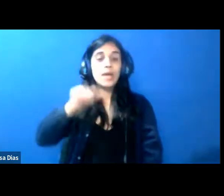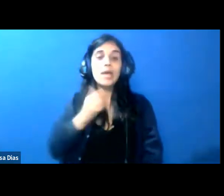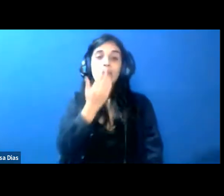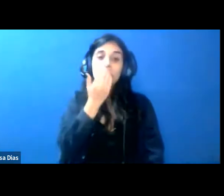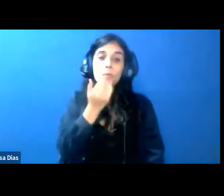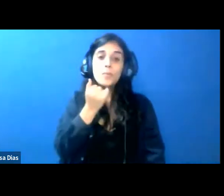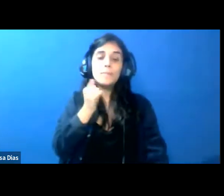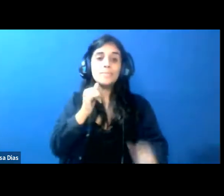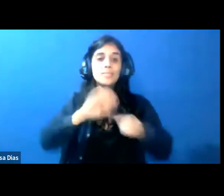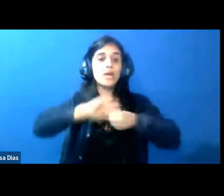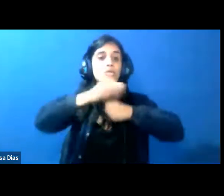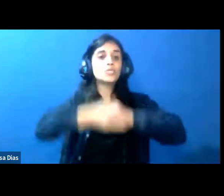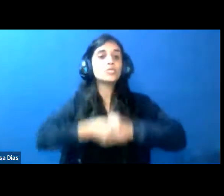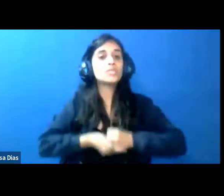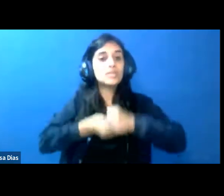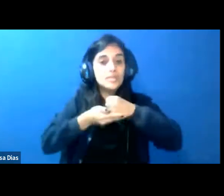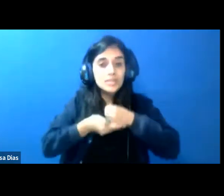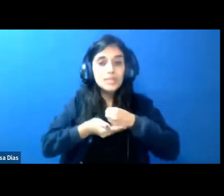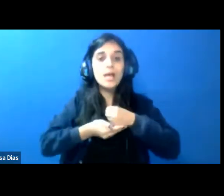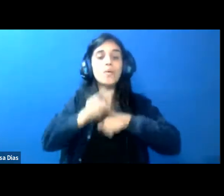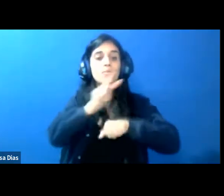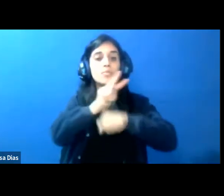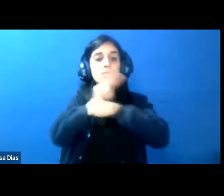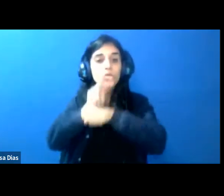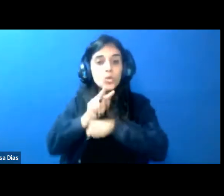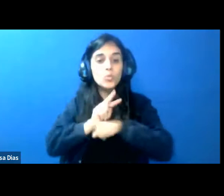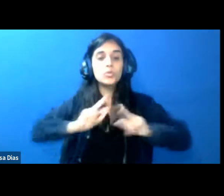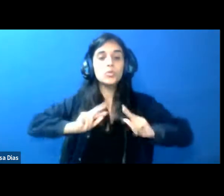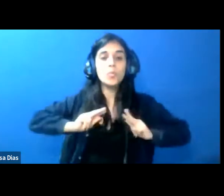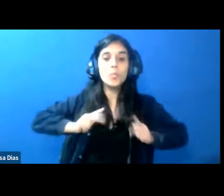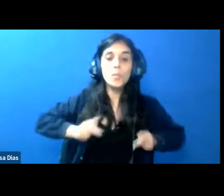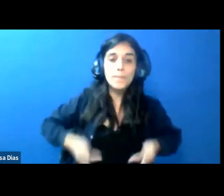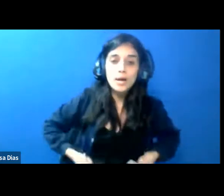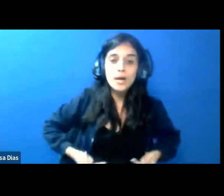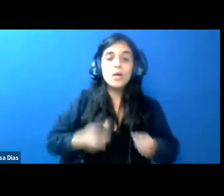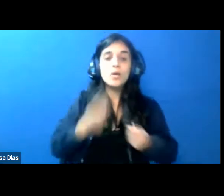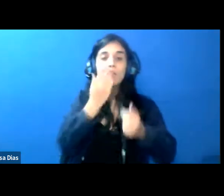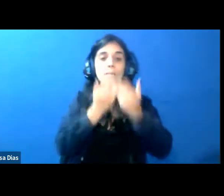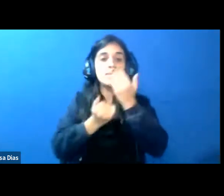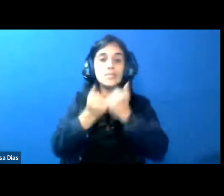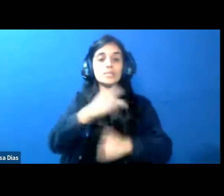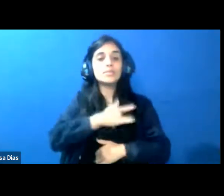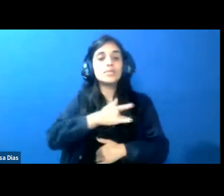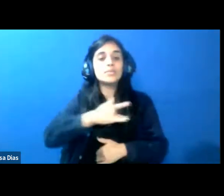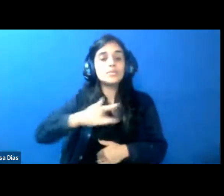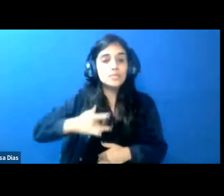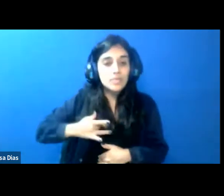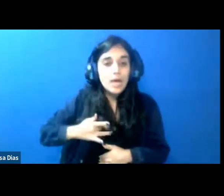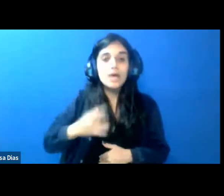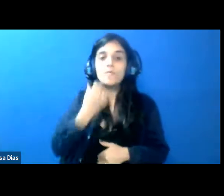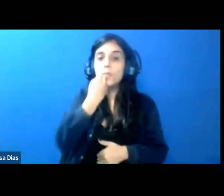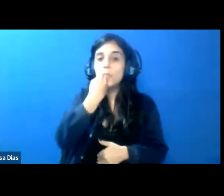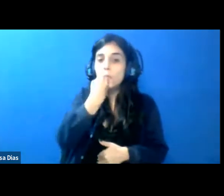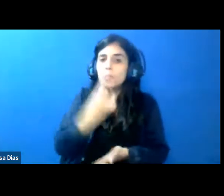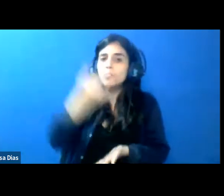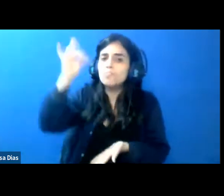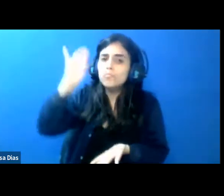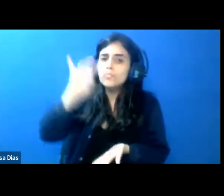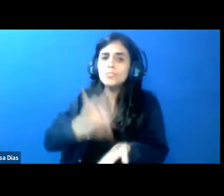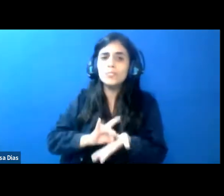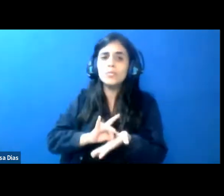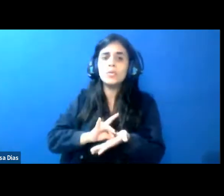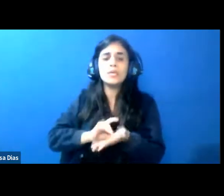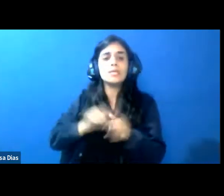dos vegetais, dos humanos, né? A gente precisa ter esse olhar sobre o que é comida de verdade e quem que a